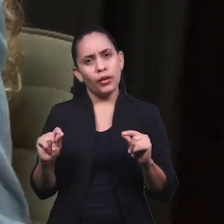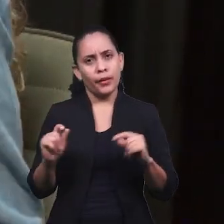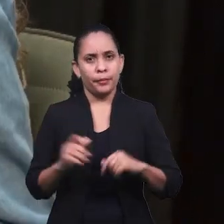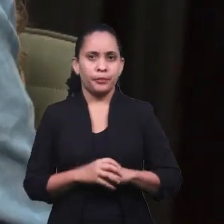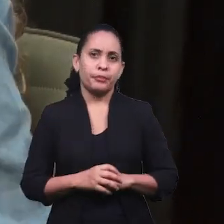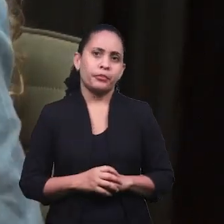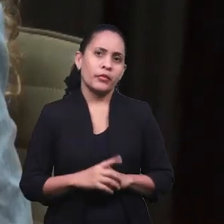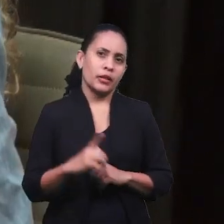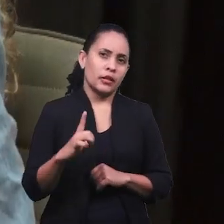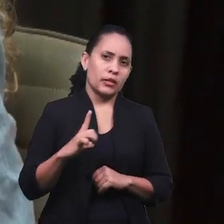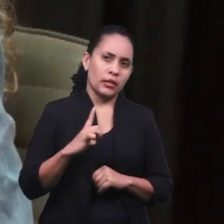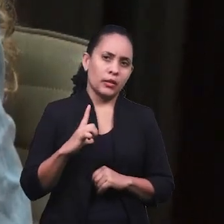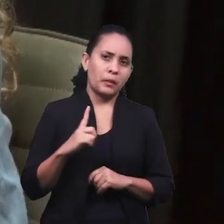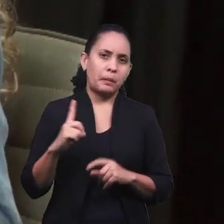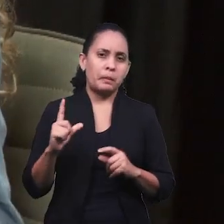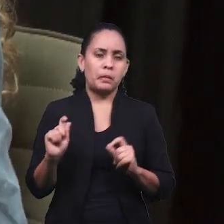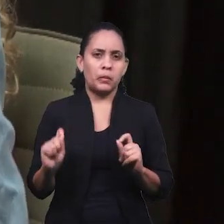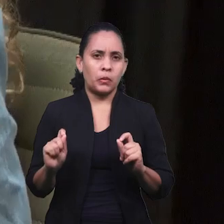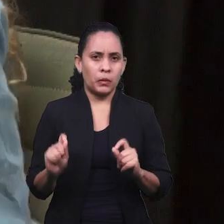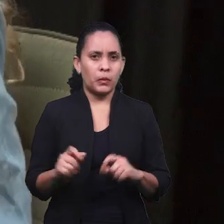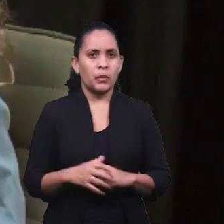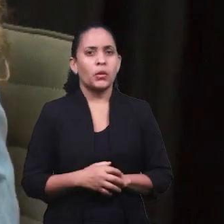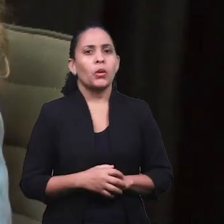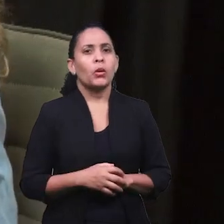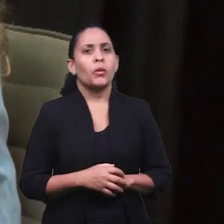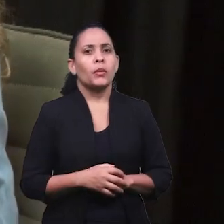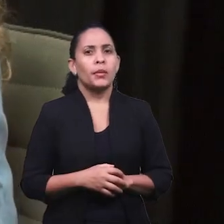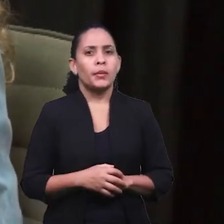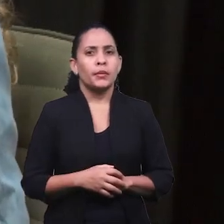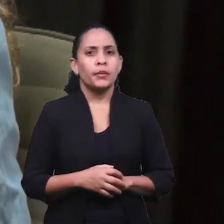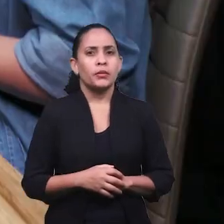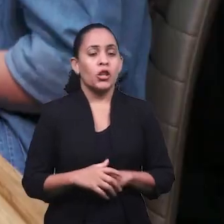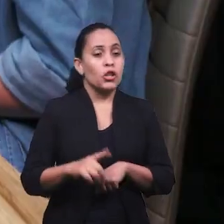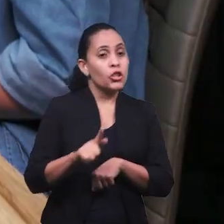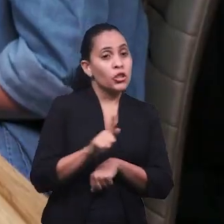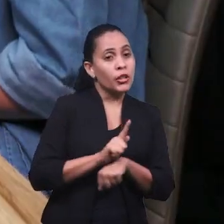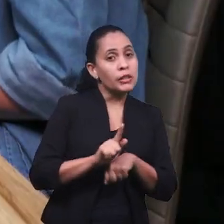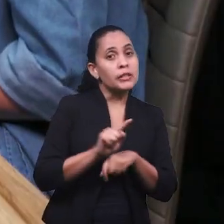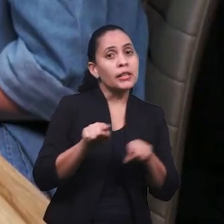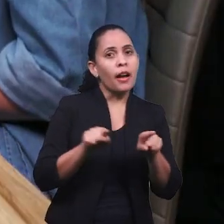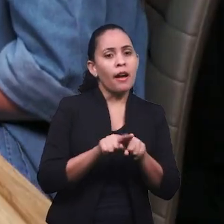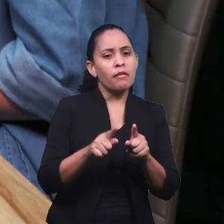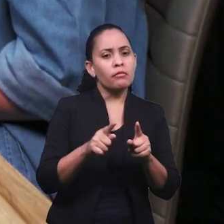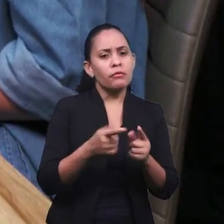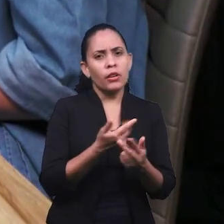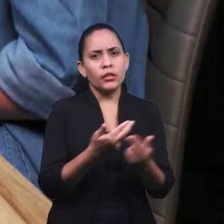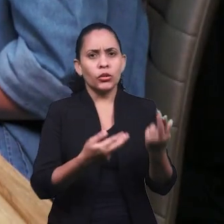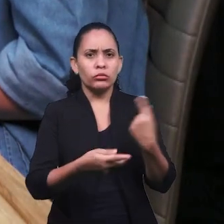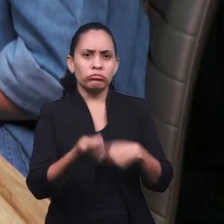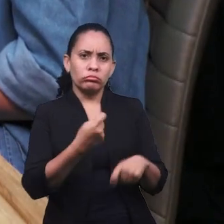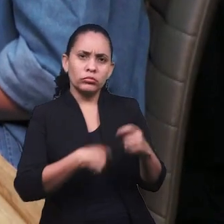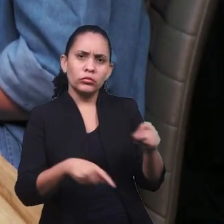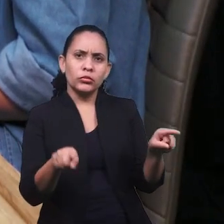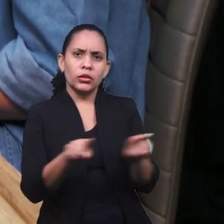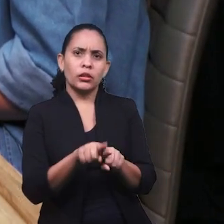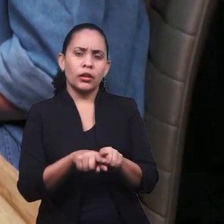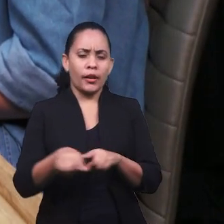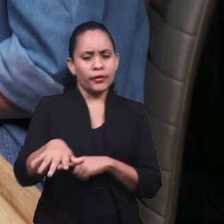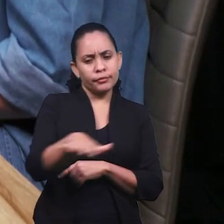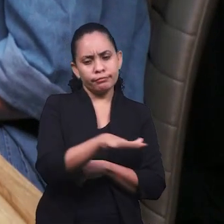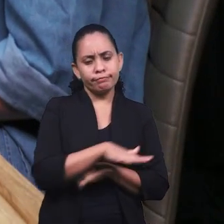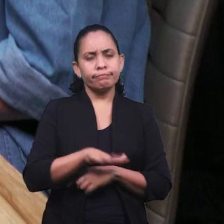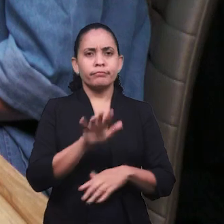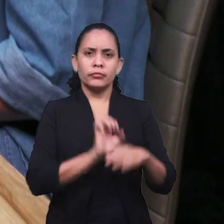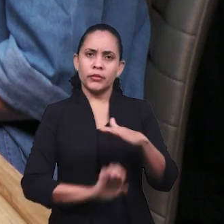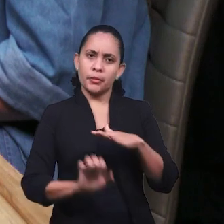Muito e bom. tecnologias, ali dentro da organização, né. Uhum. Isso mesmo. Ótimo. Nós temos também, pastor, um